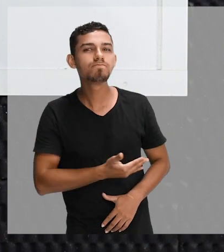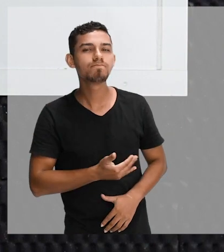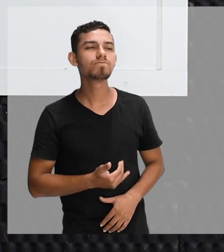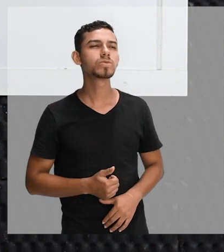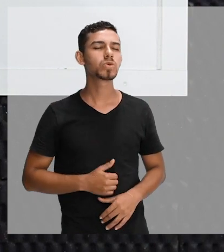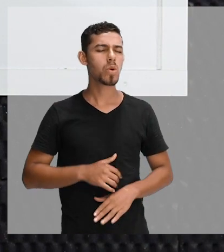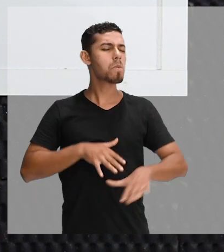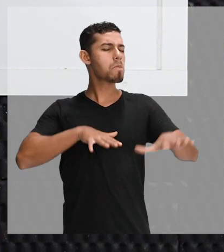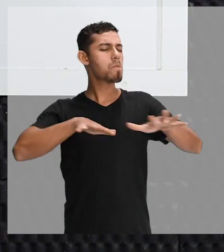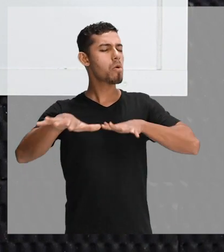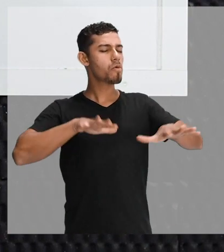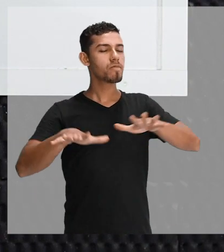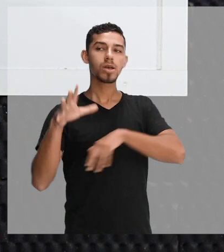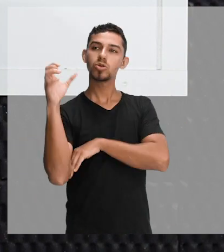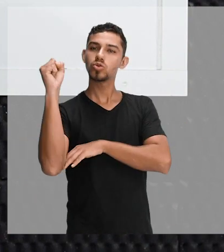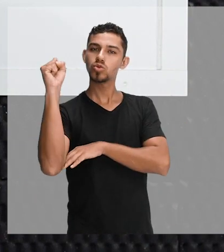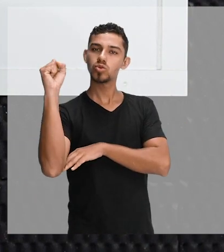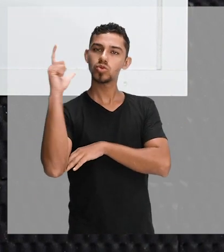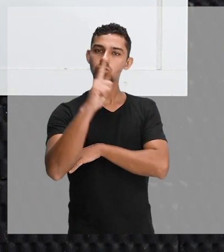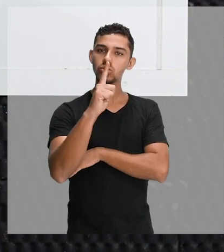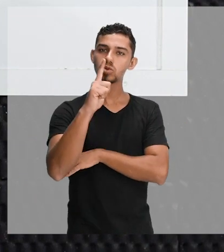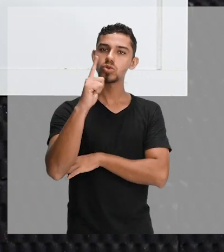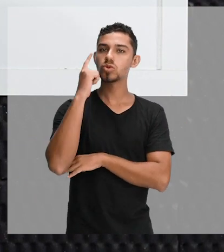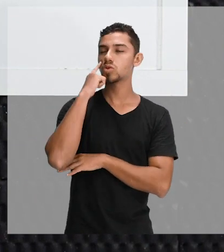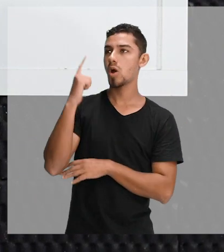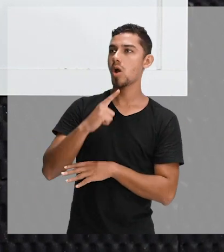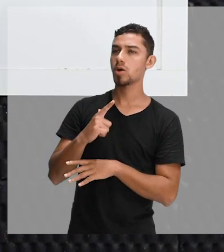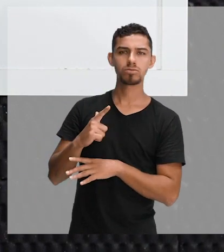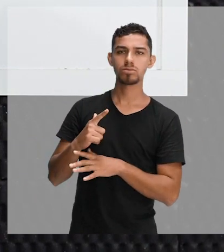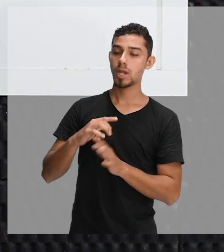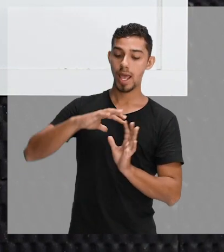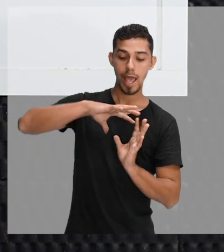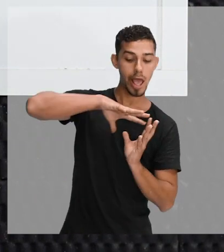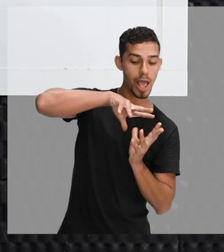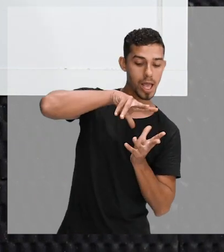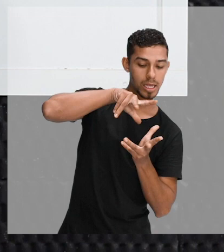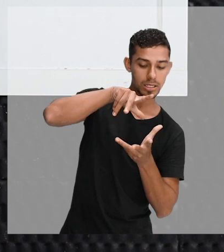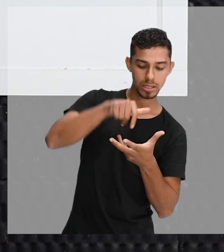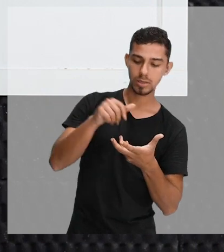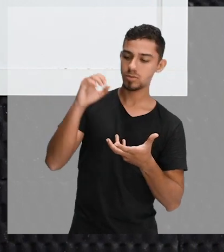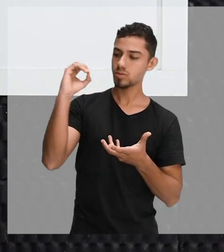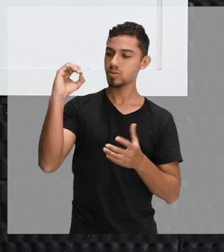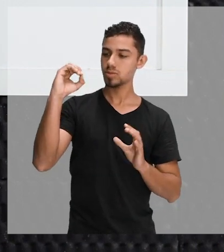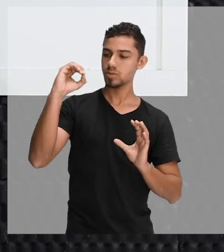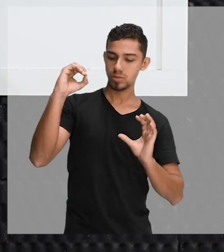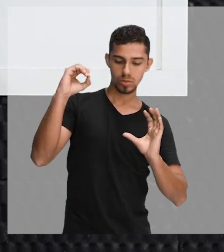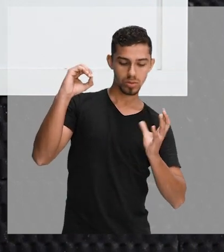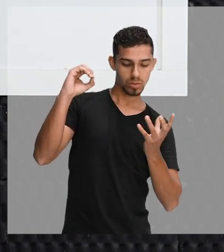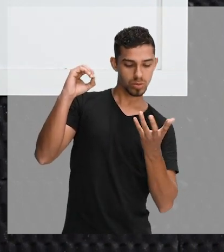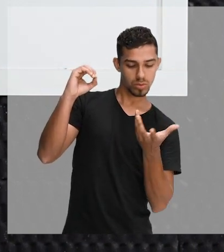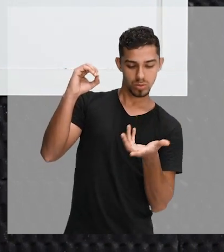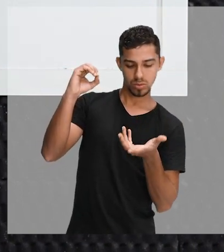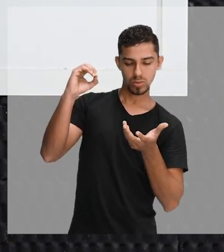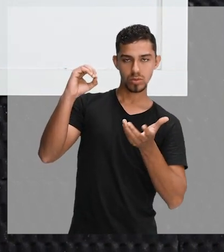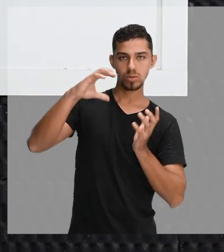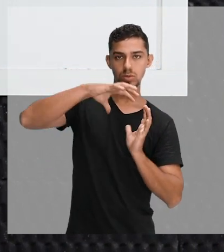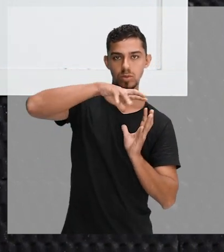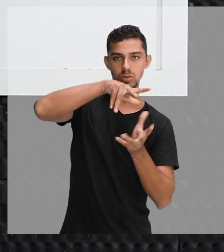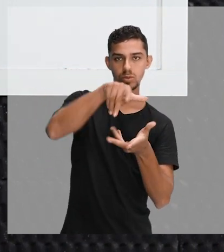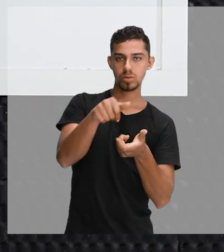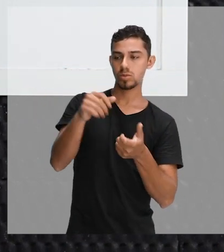esse movimento do Sol ele é aparente, ele não existe, quem se move é a Terra. E o nosso querido amigo Galileu vai comprar essa